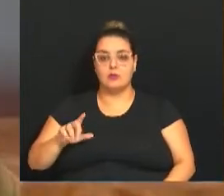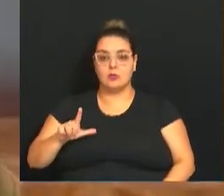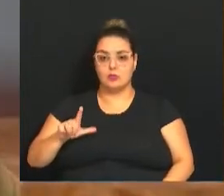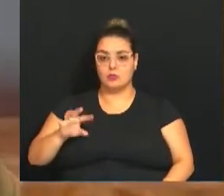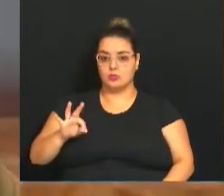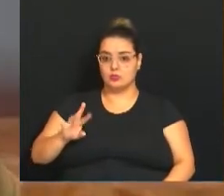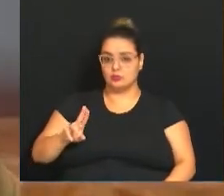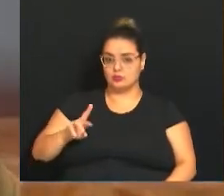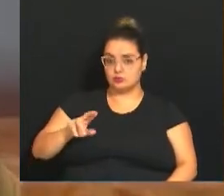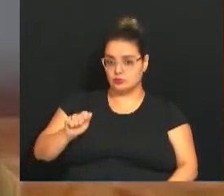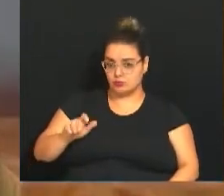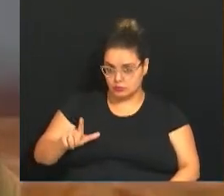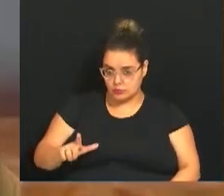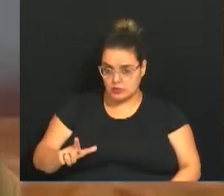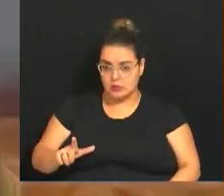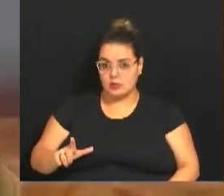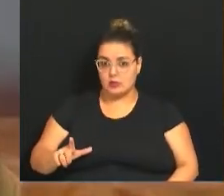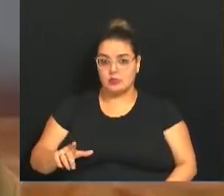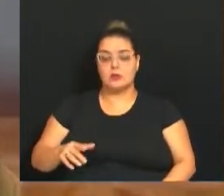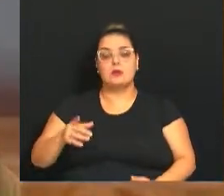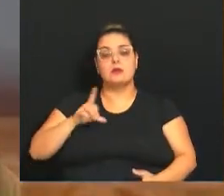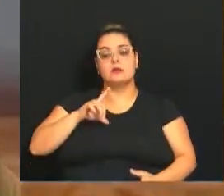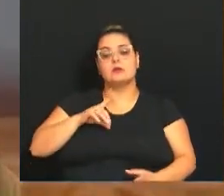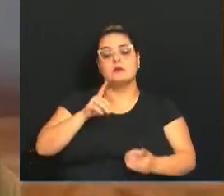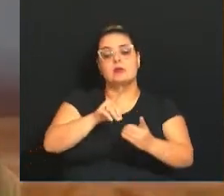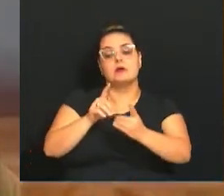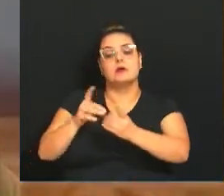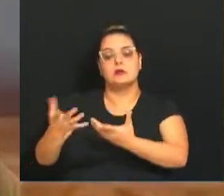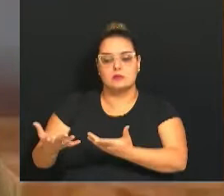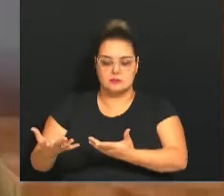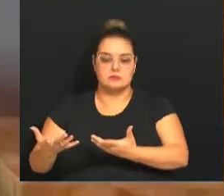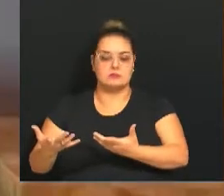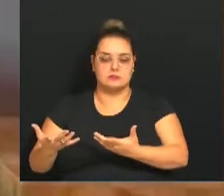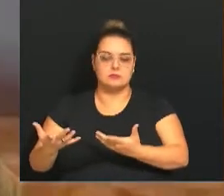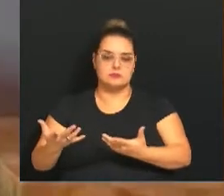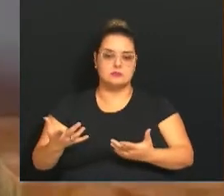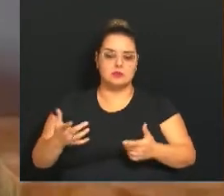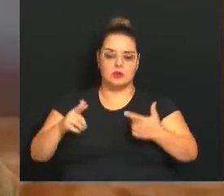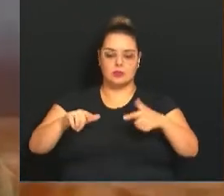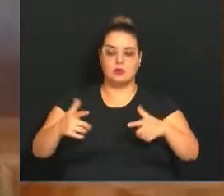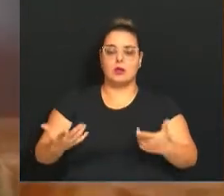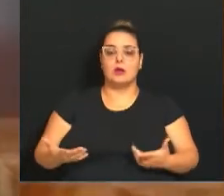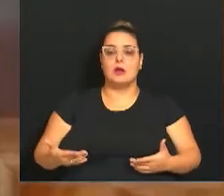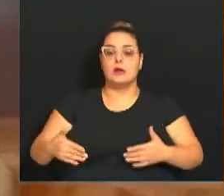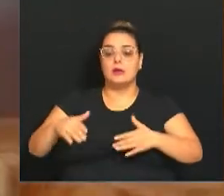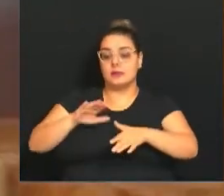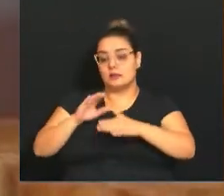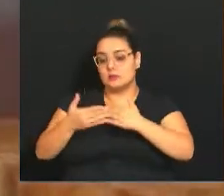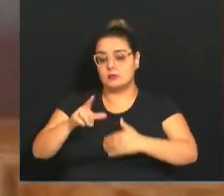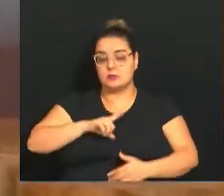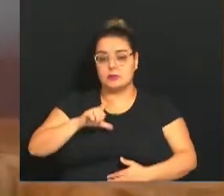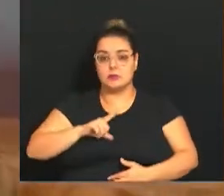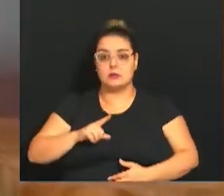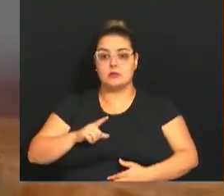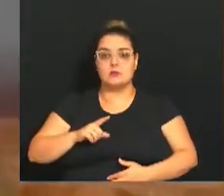diversos restaurantes, tem sorveteria, enfim, tem outras coisas de lazer aqui. Então a gente brinca que às